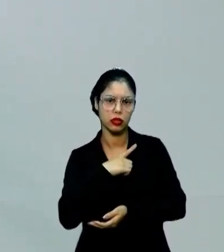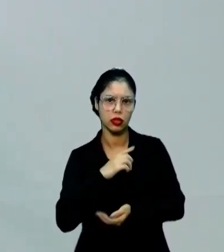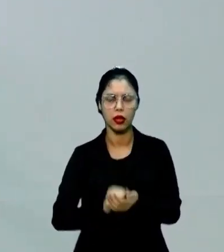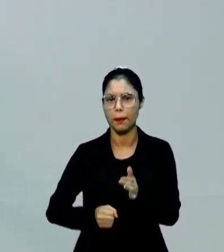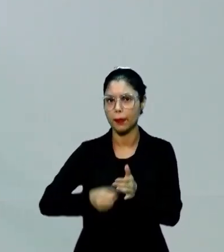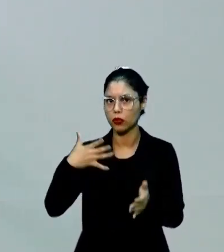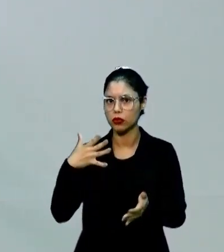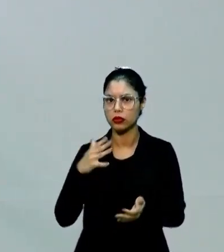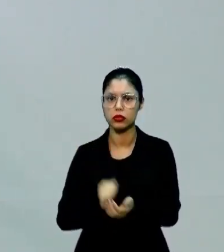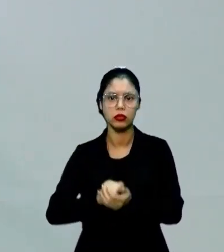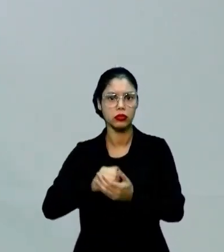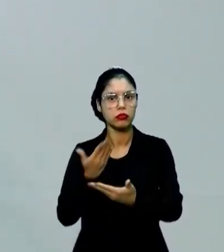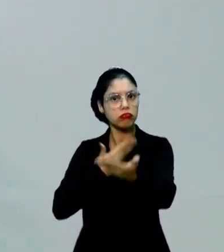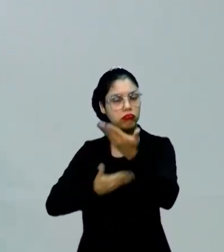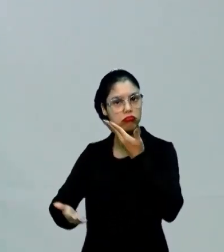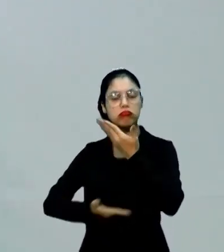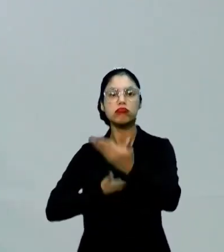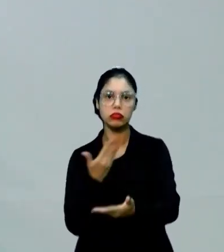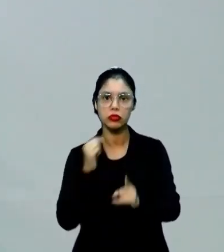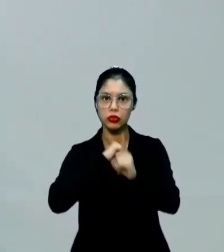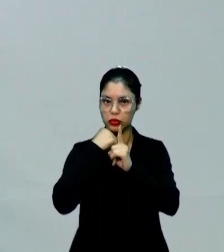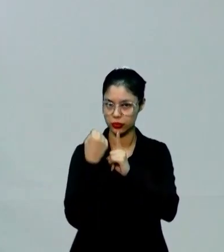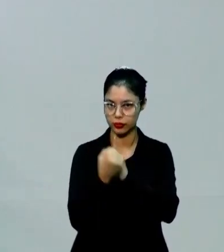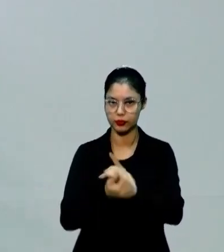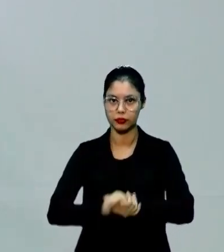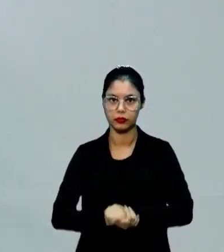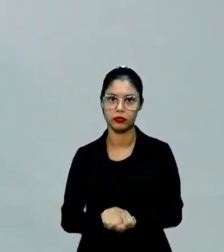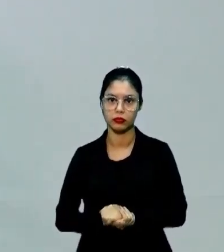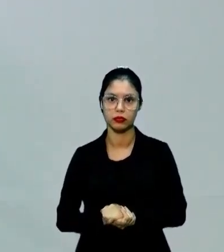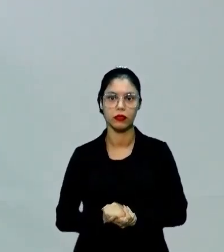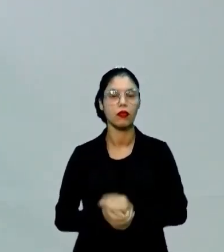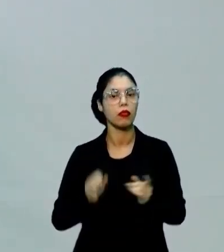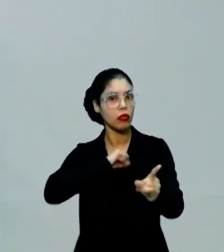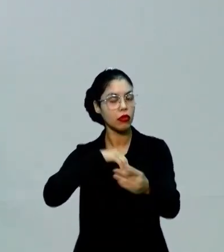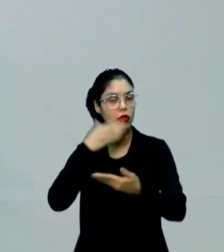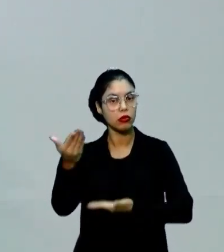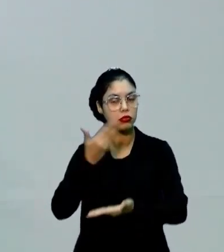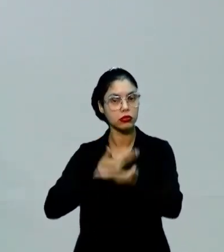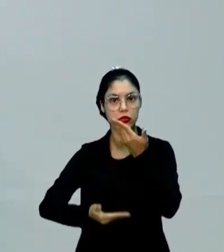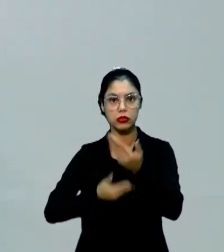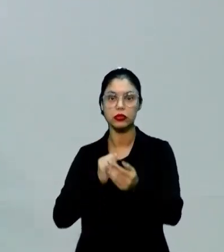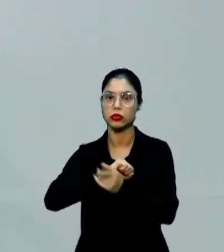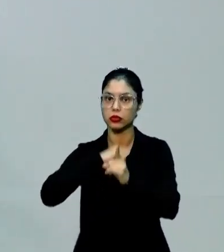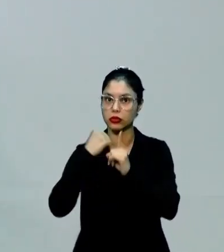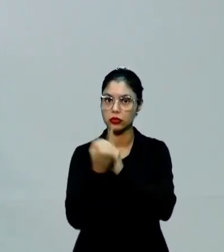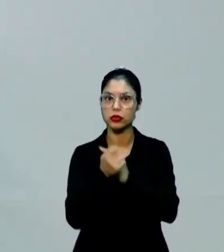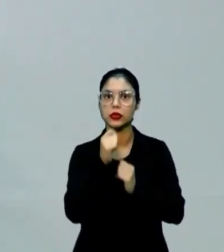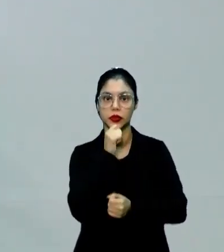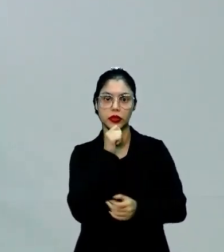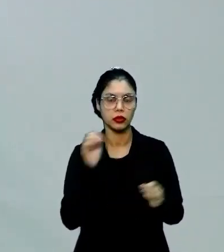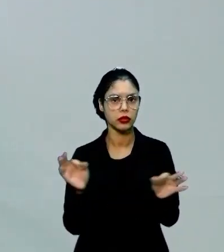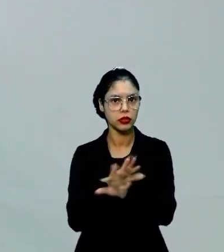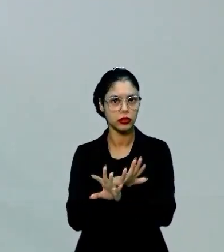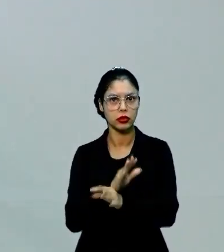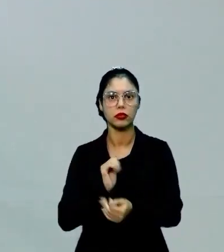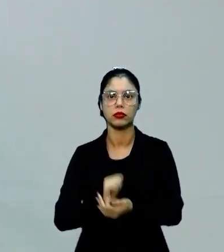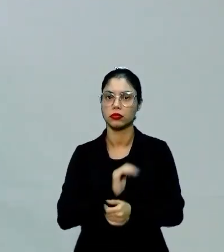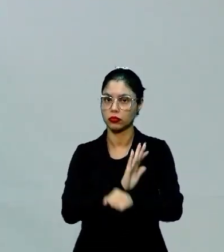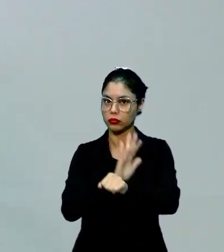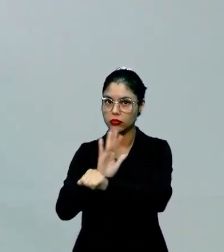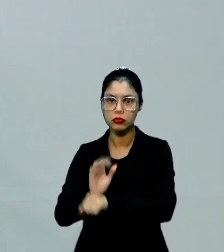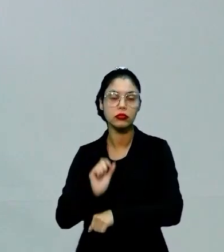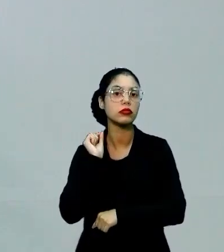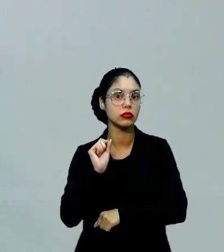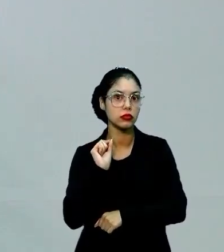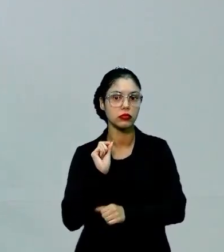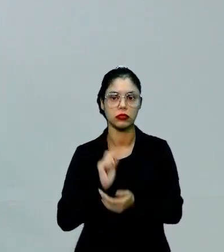muita interação social. E essas interações sociais, elas acabam contribuindo no